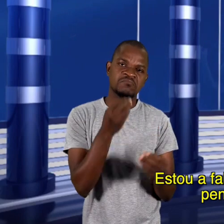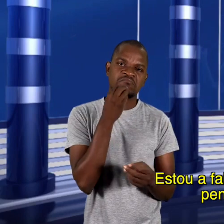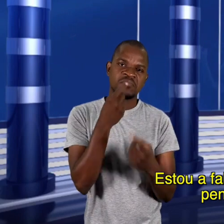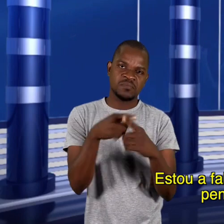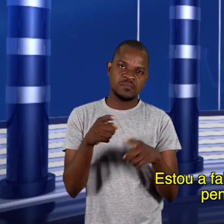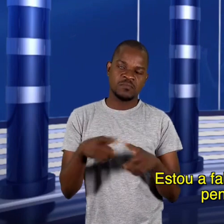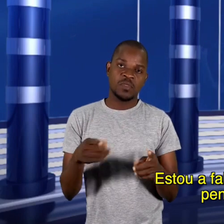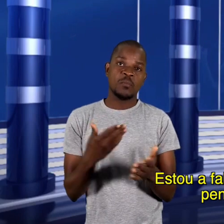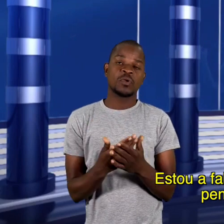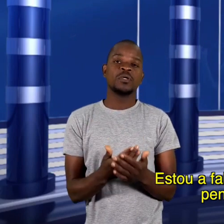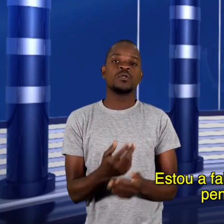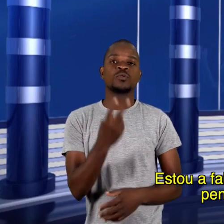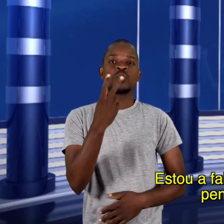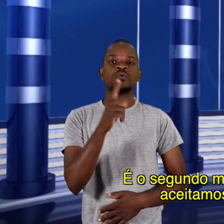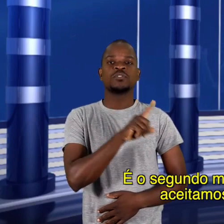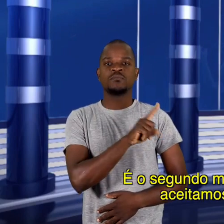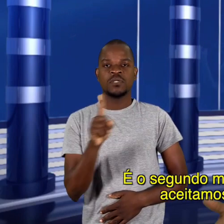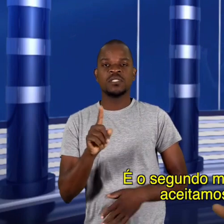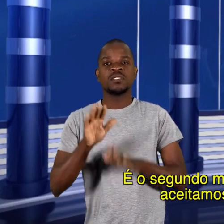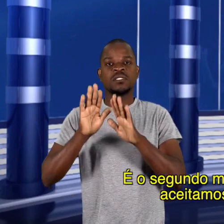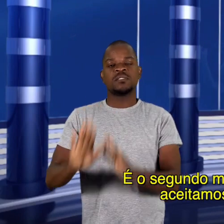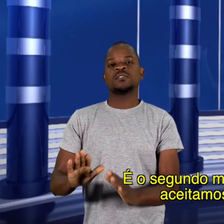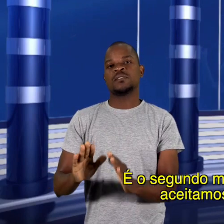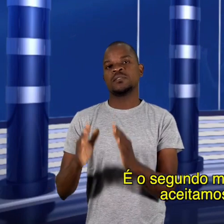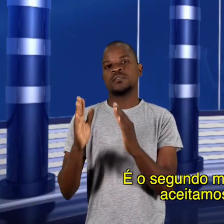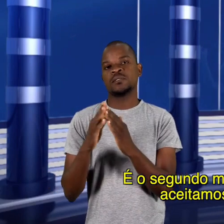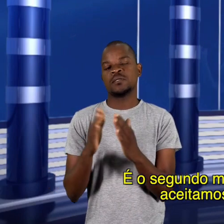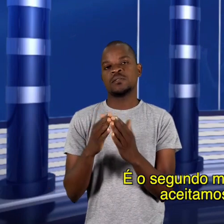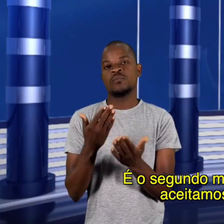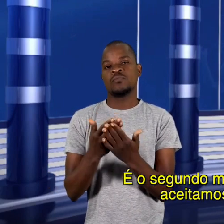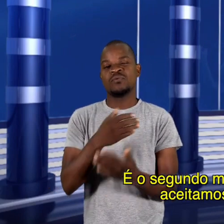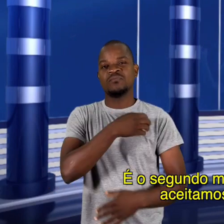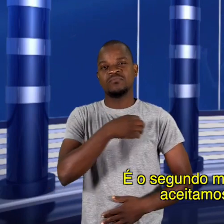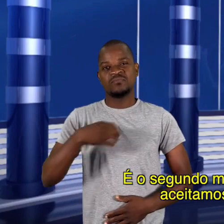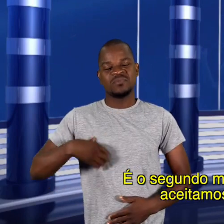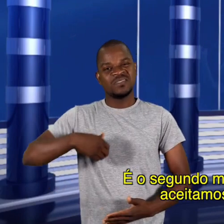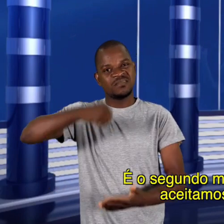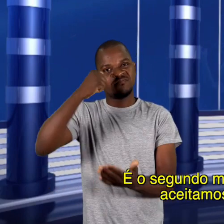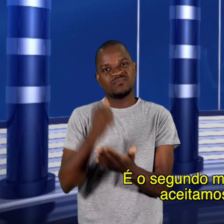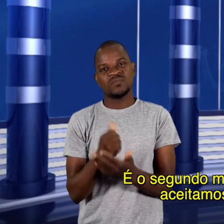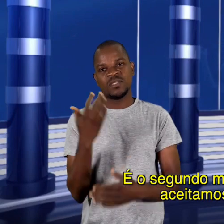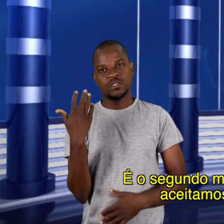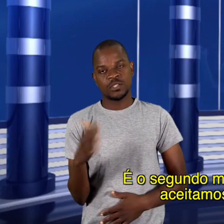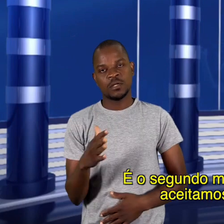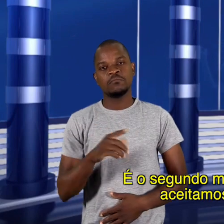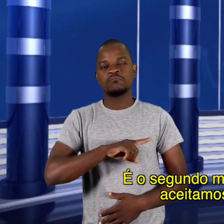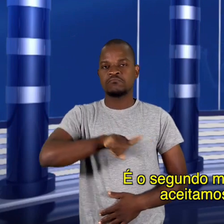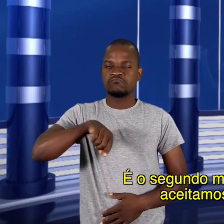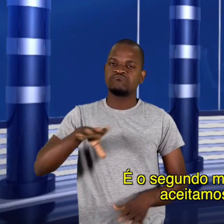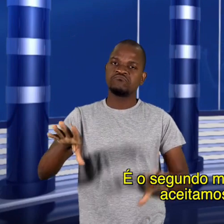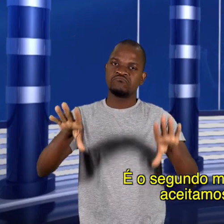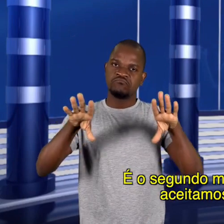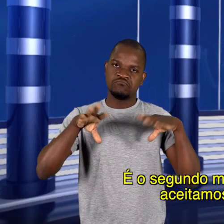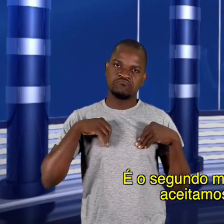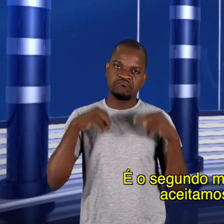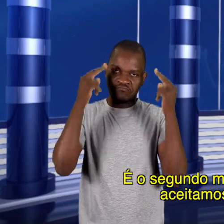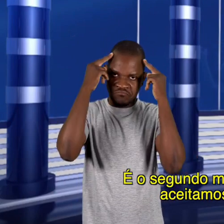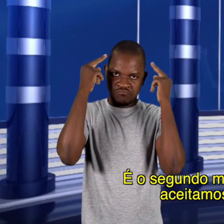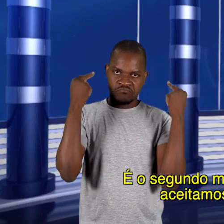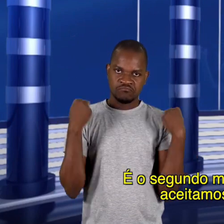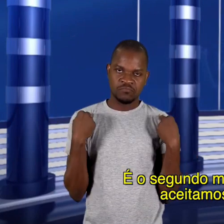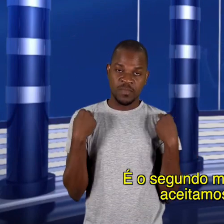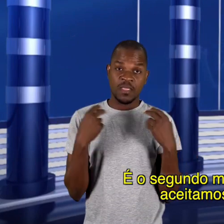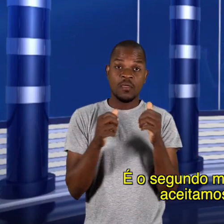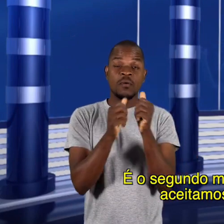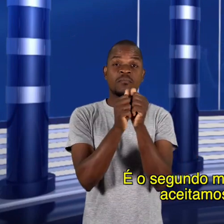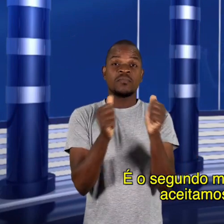numa cesta básica. Agora é o segundo mês consecutivo, o presidente da República decretar que as pessoas devem ficar em